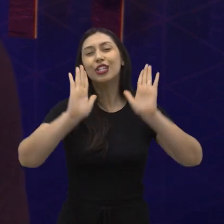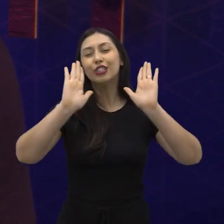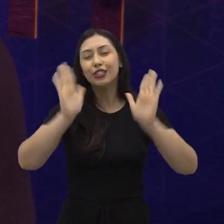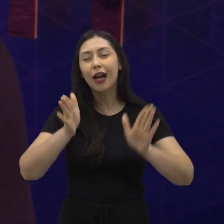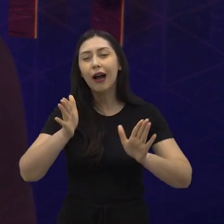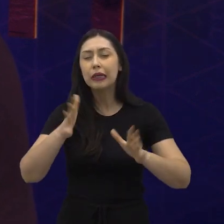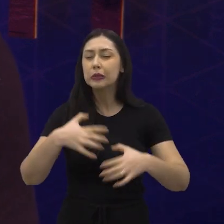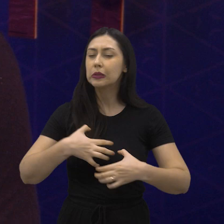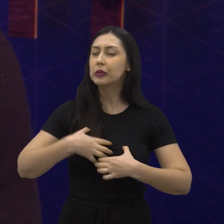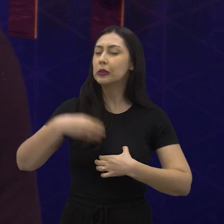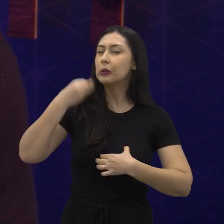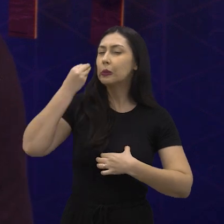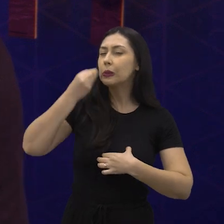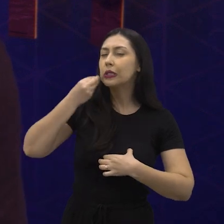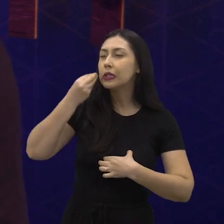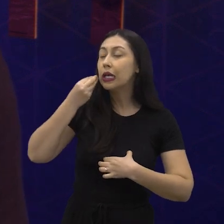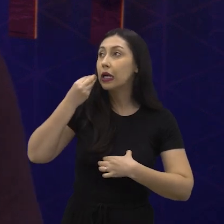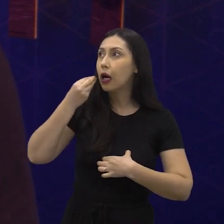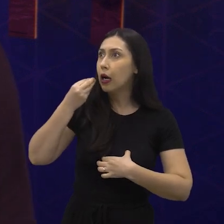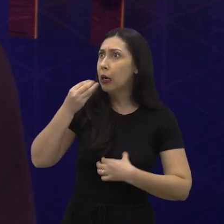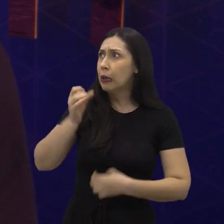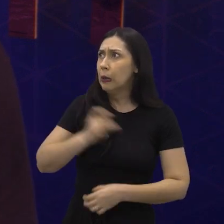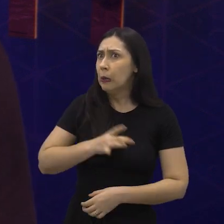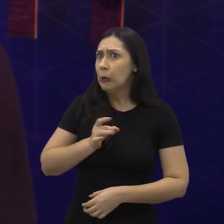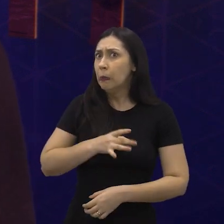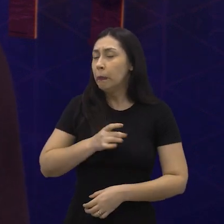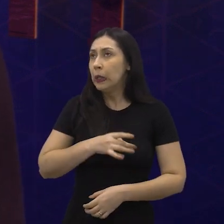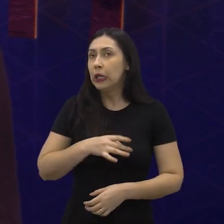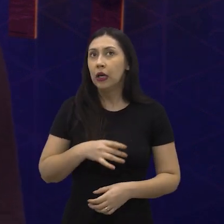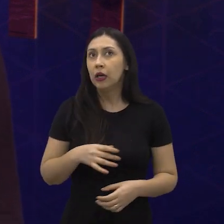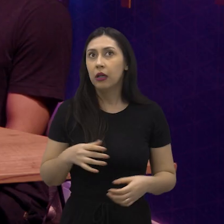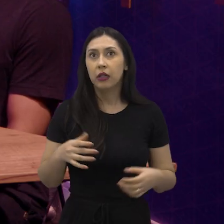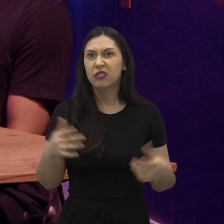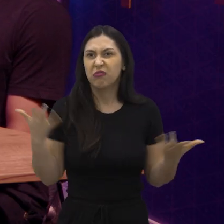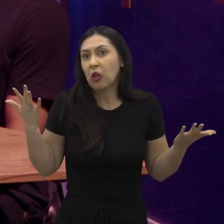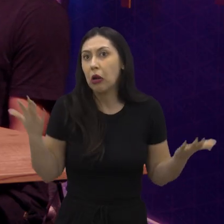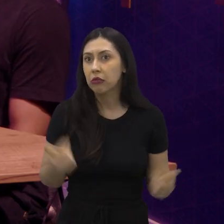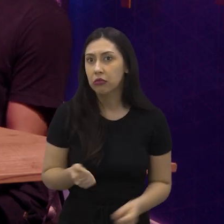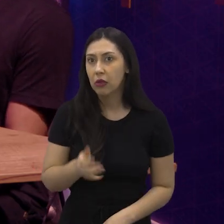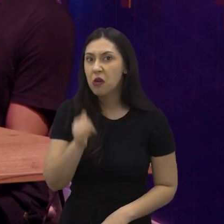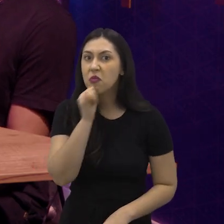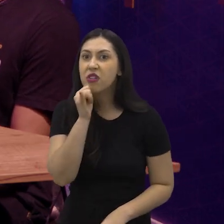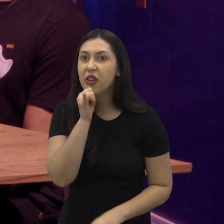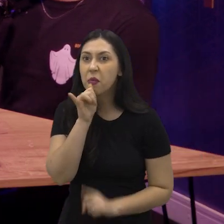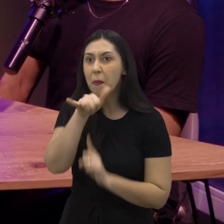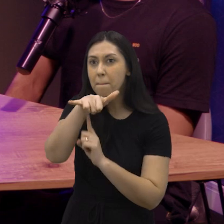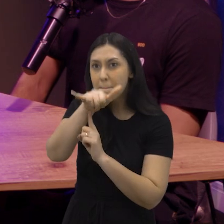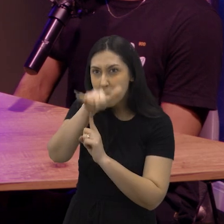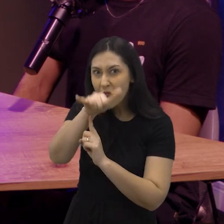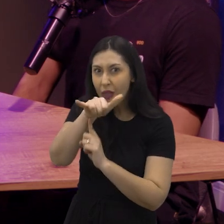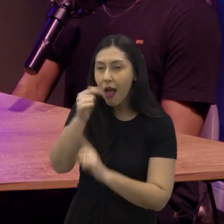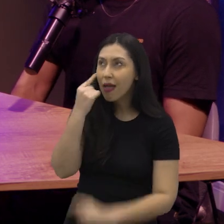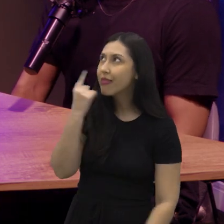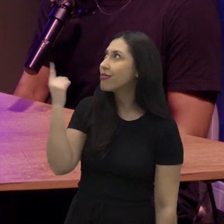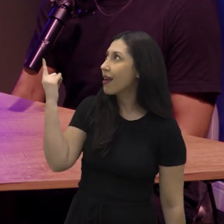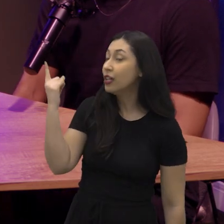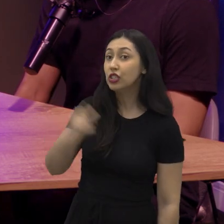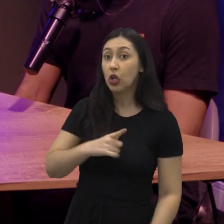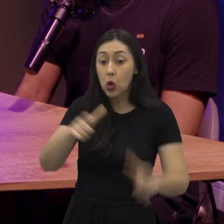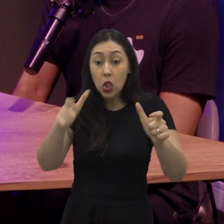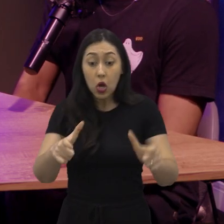davam essa experiência de medo para as pessoas, né? Tipo, sei lá, um minotauro, então era ali